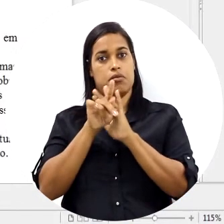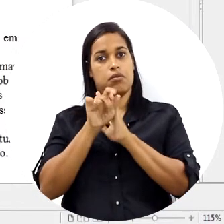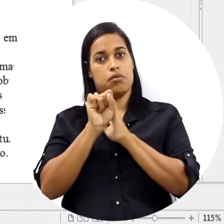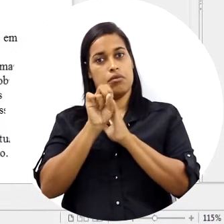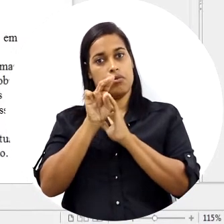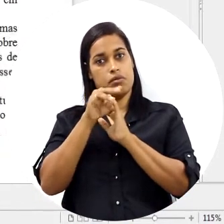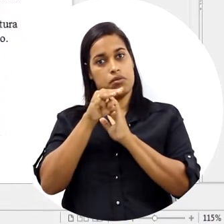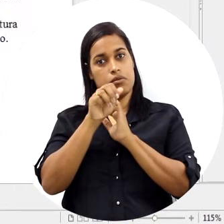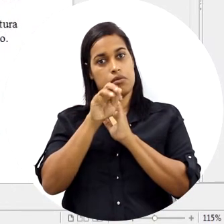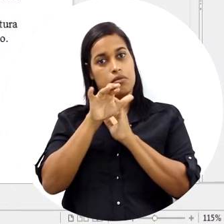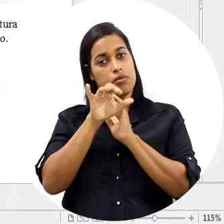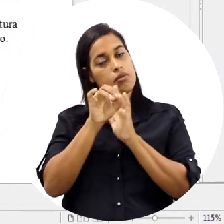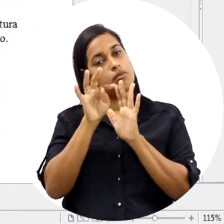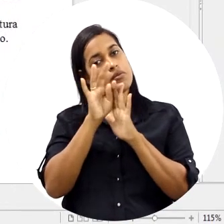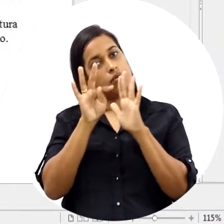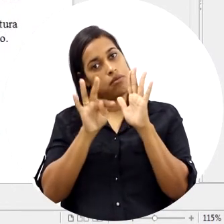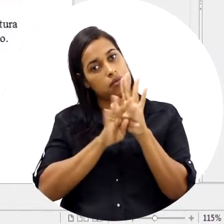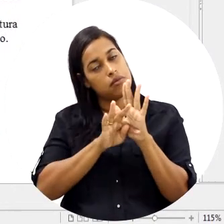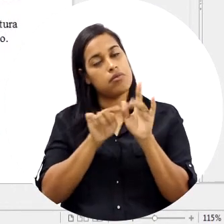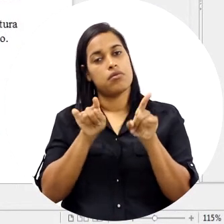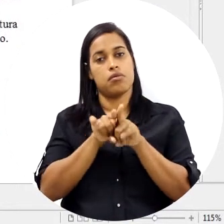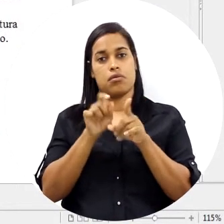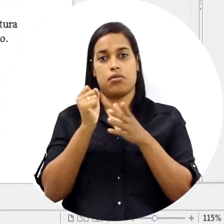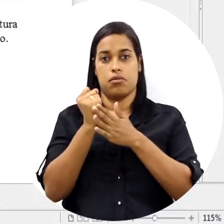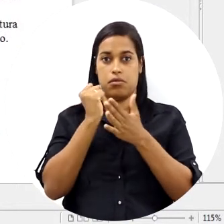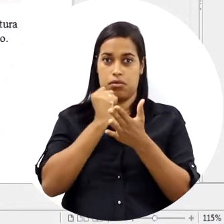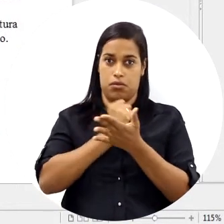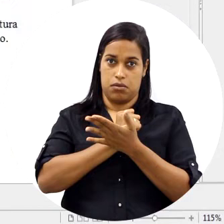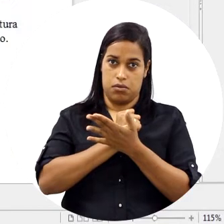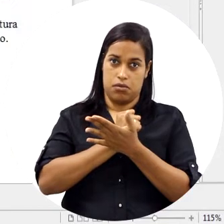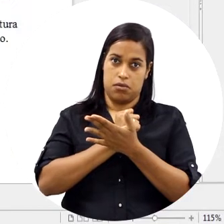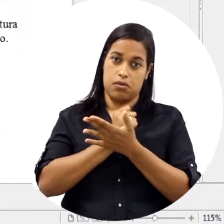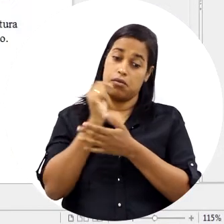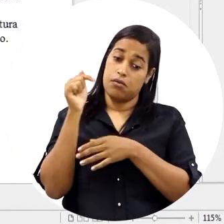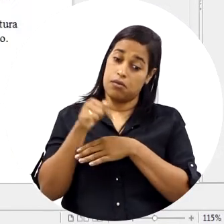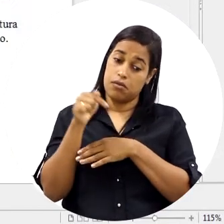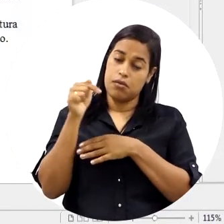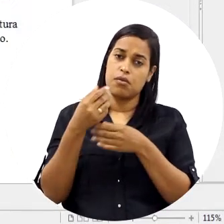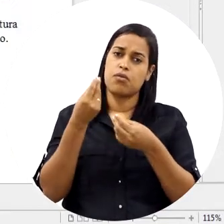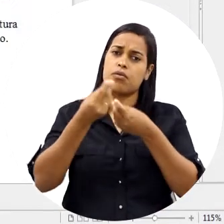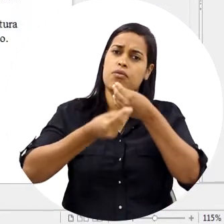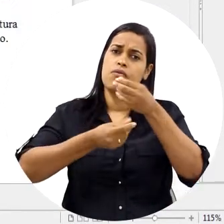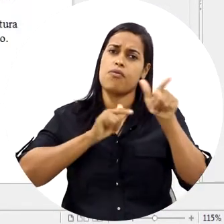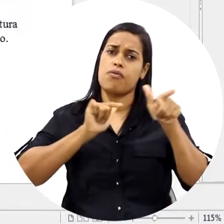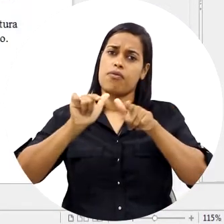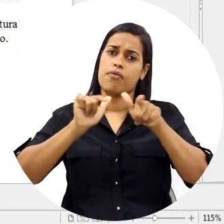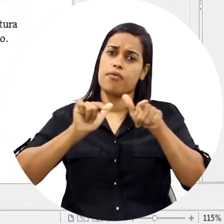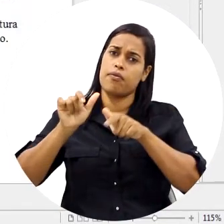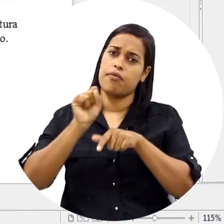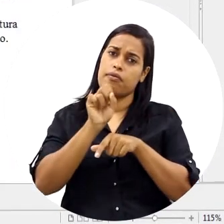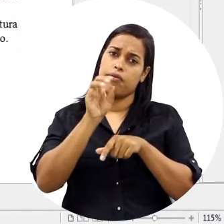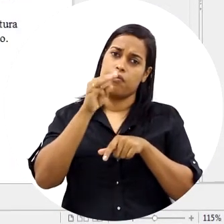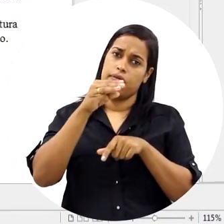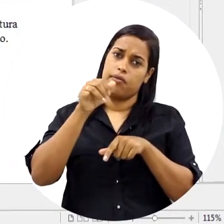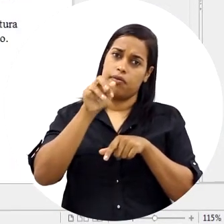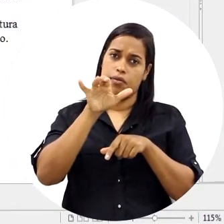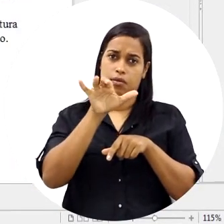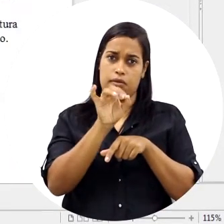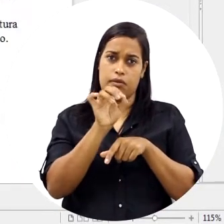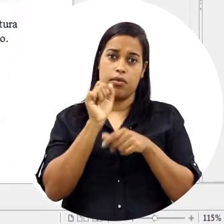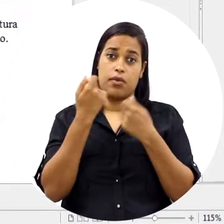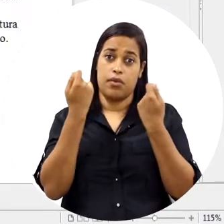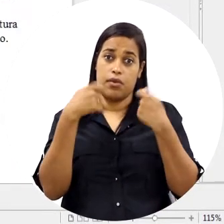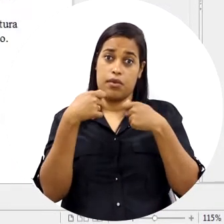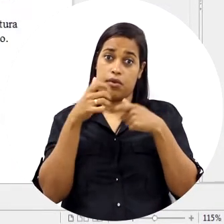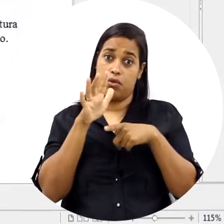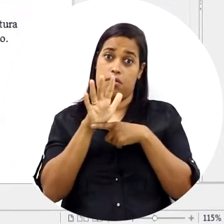e os textos propriamente do documento. Então, para isso, como é que a gente trabalha em termos de sumário? Você precisa identificar para